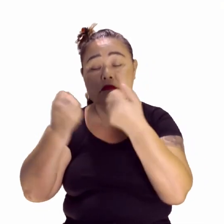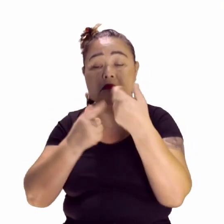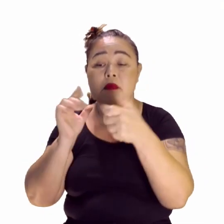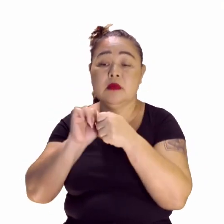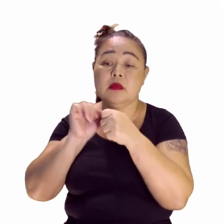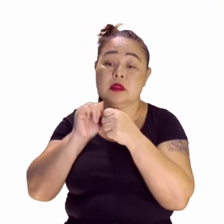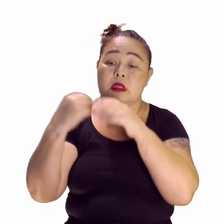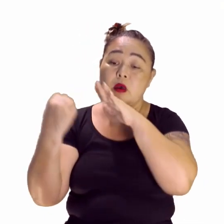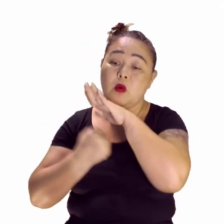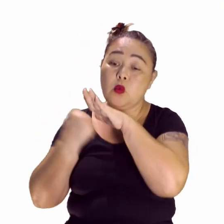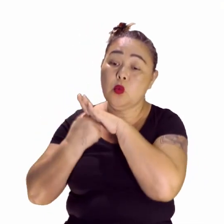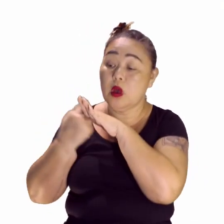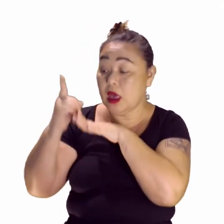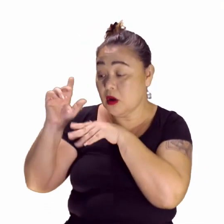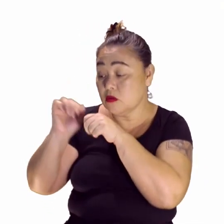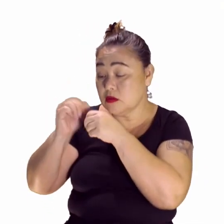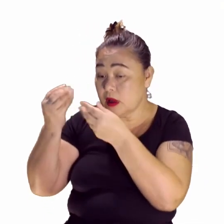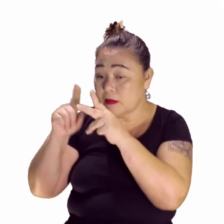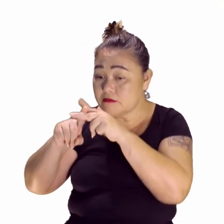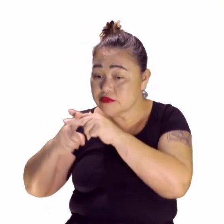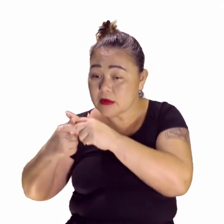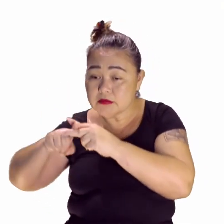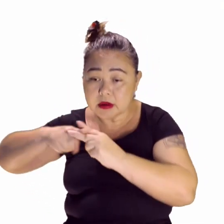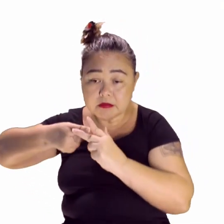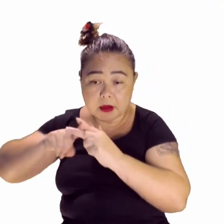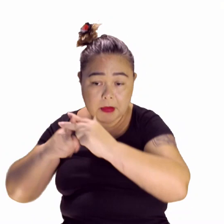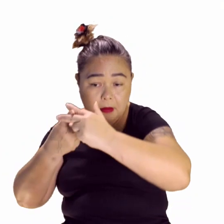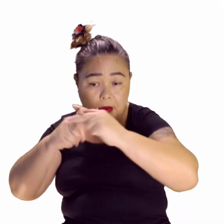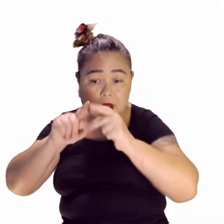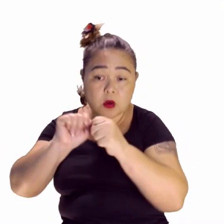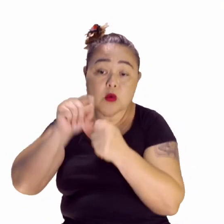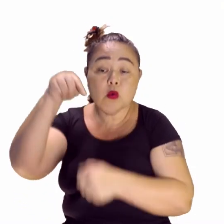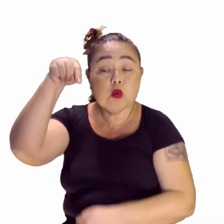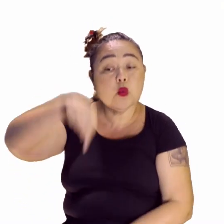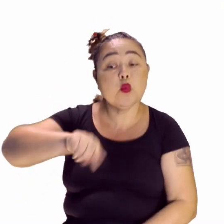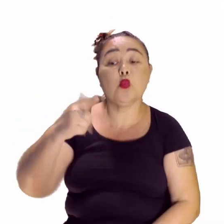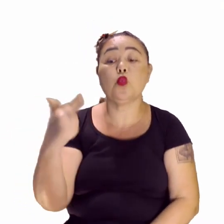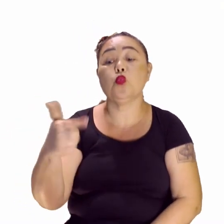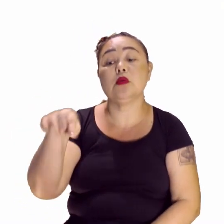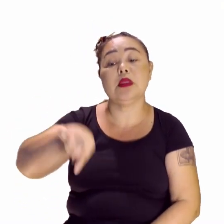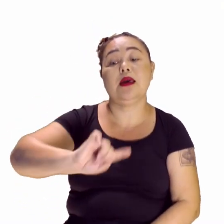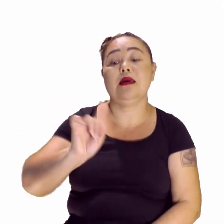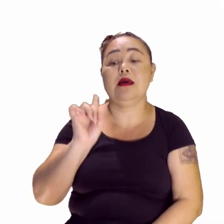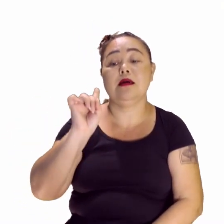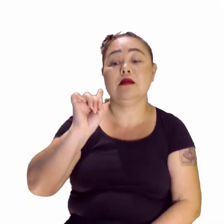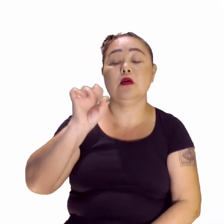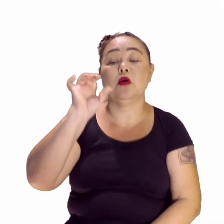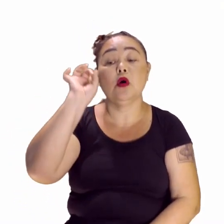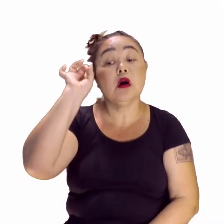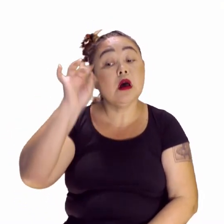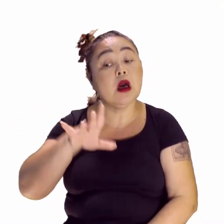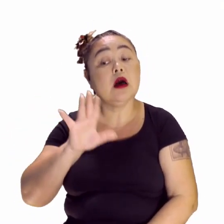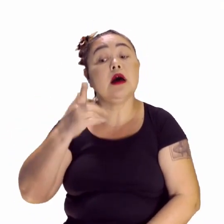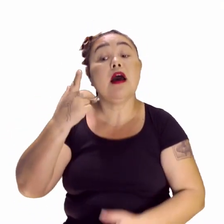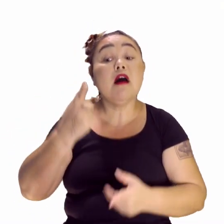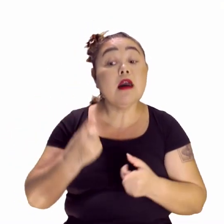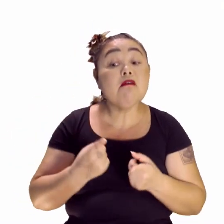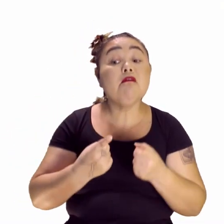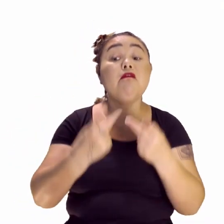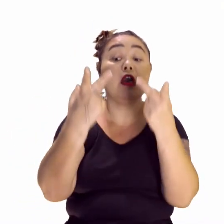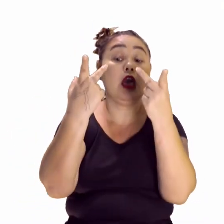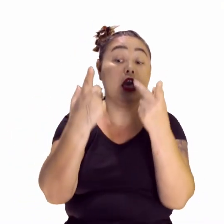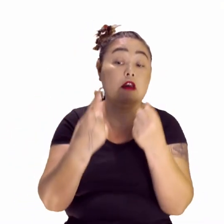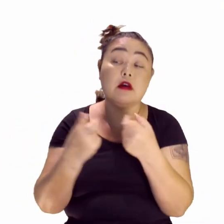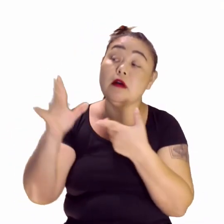de carro, é onde ele é produzido. Aqui não existe essa indústria automotiva. O que existe são concessionárias que vendem,